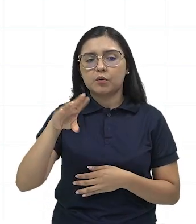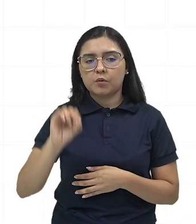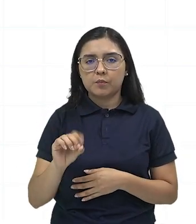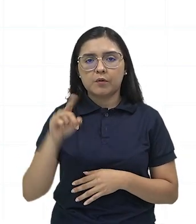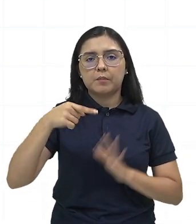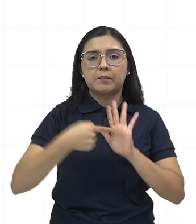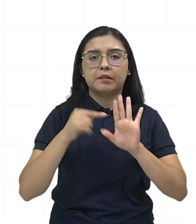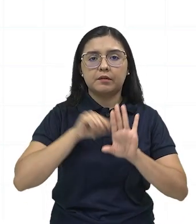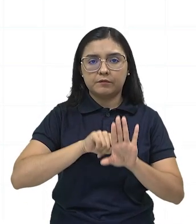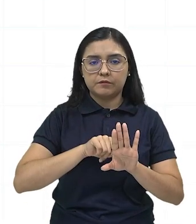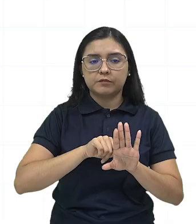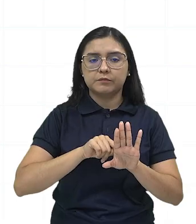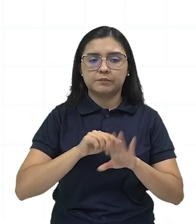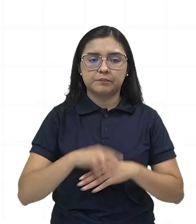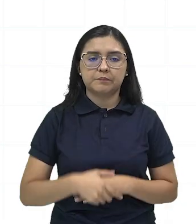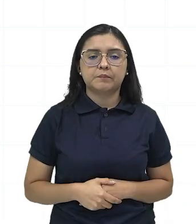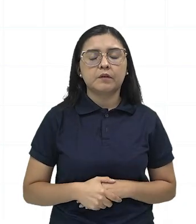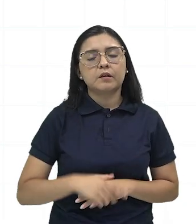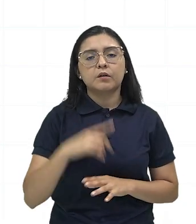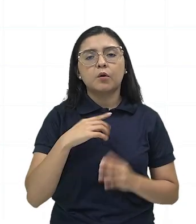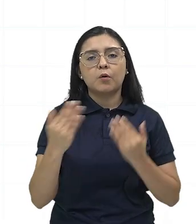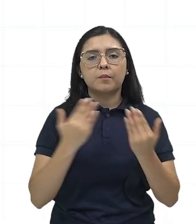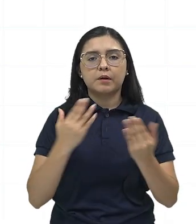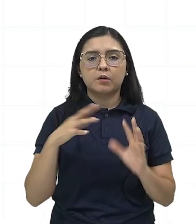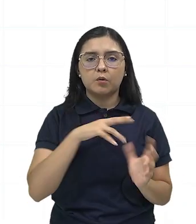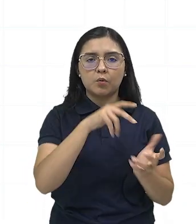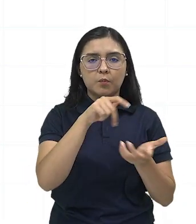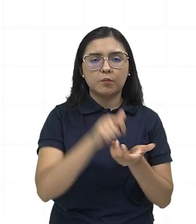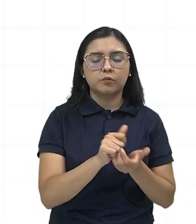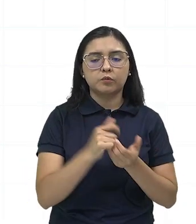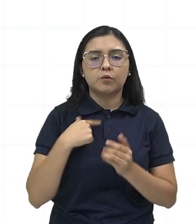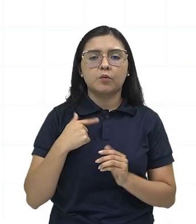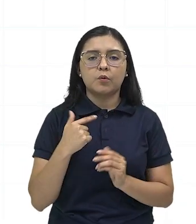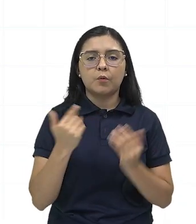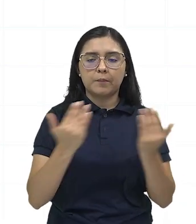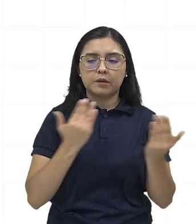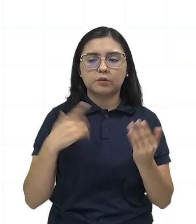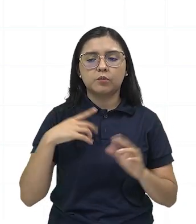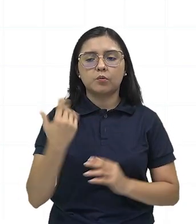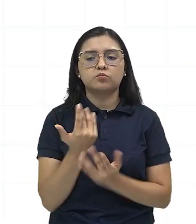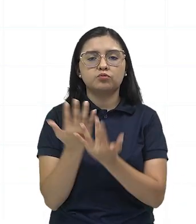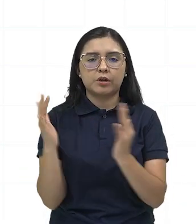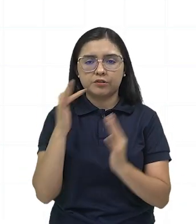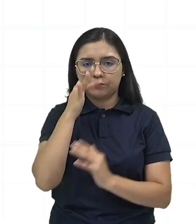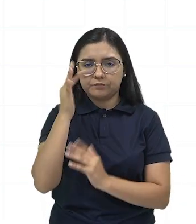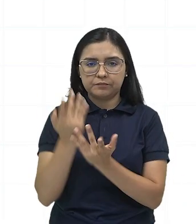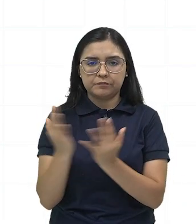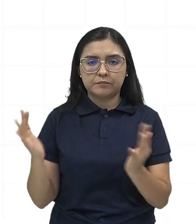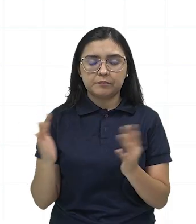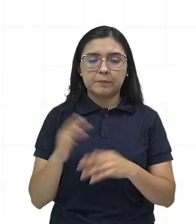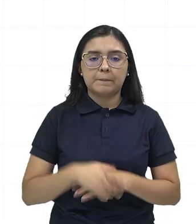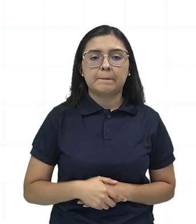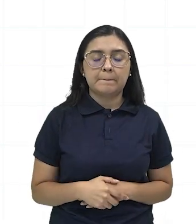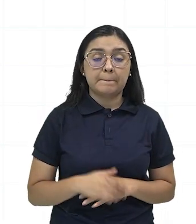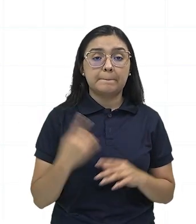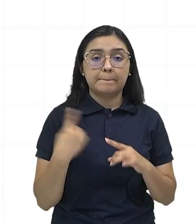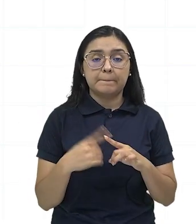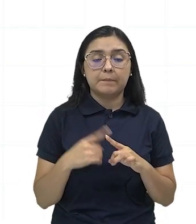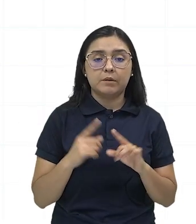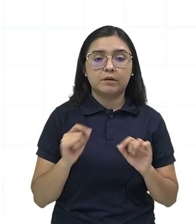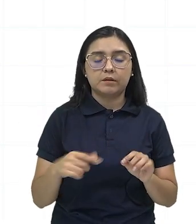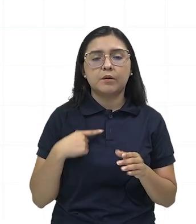uma metáfora. O mundo é um jardim. Por quê? Embora isso não